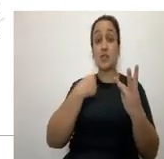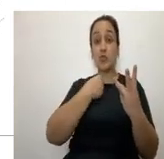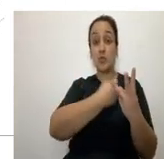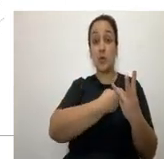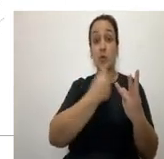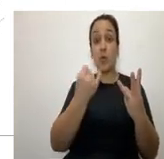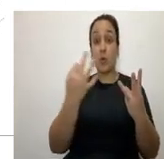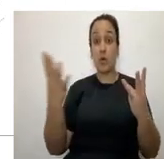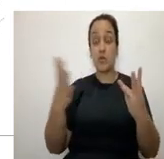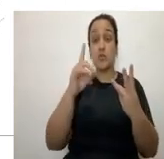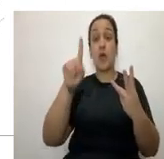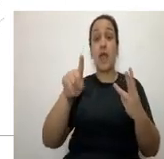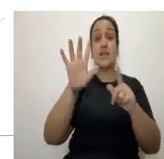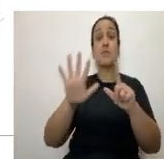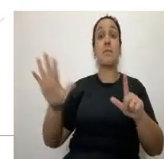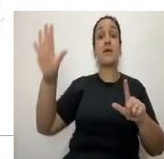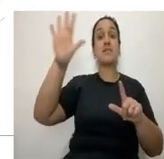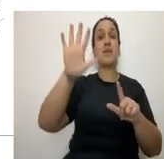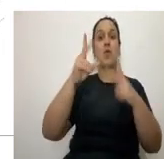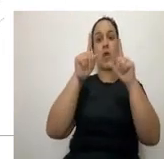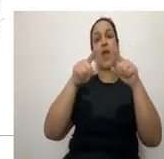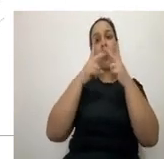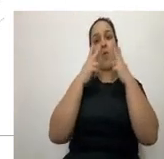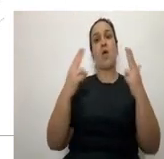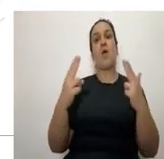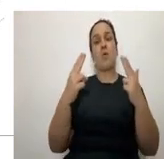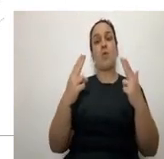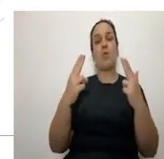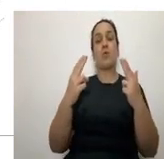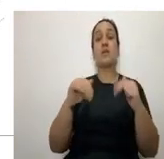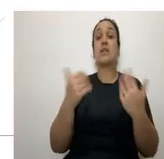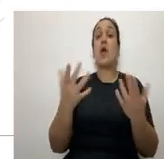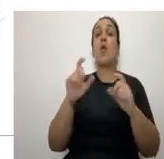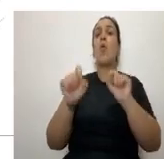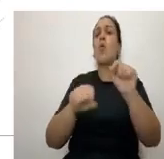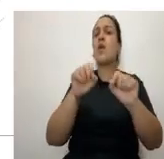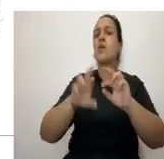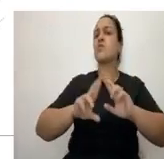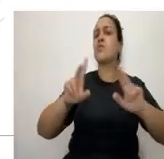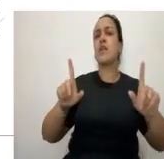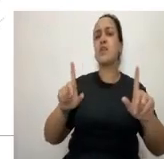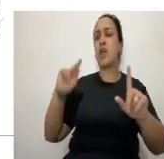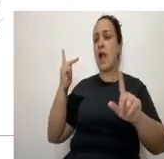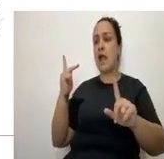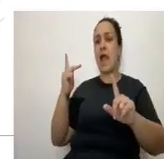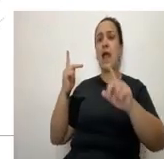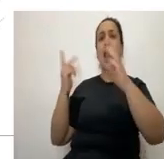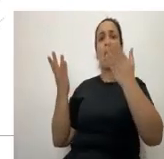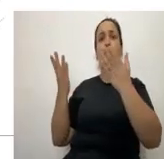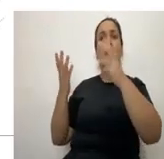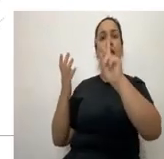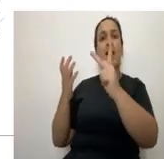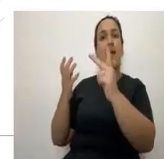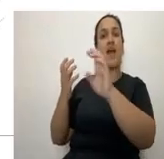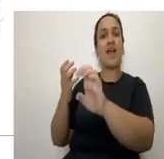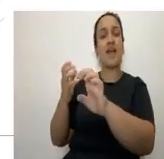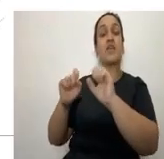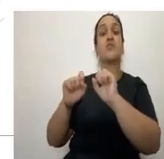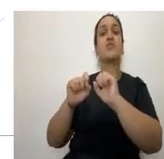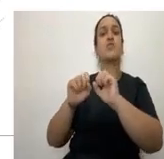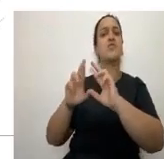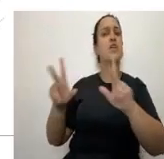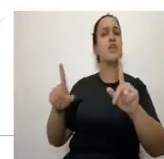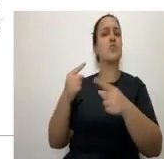três números quânticos iniciais, que são os espaciais, são iguais. Então, o que vai diferir um do outro?